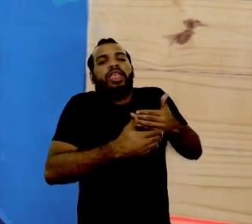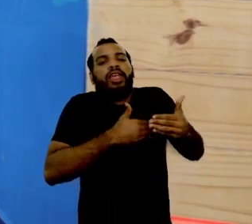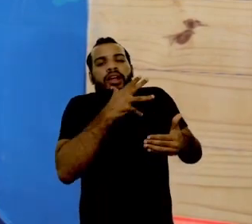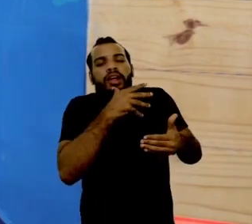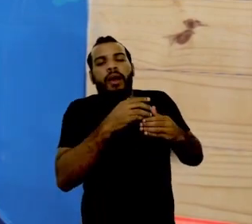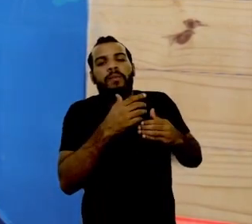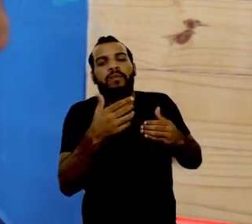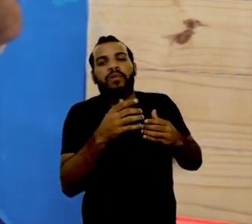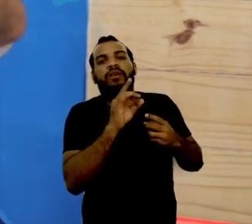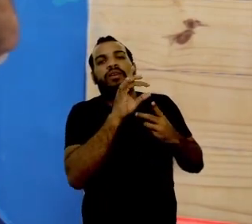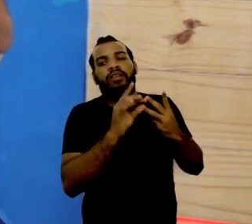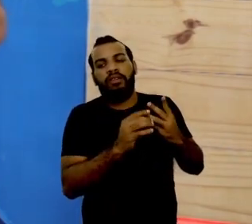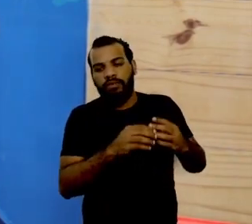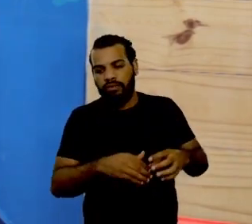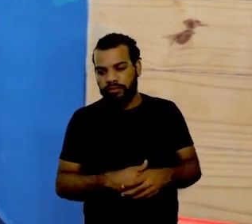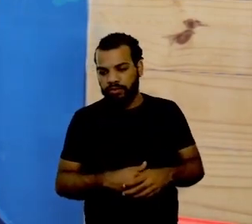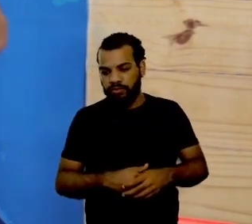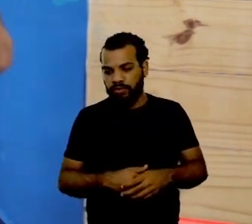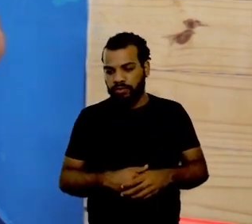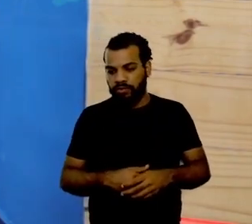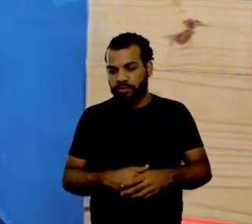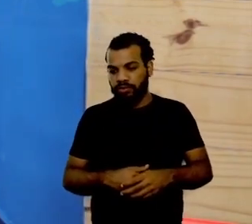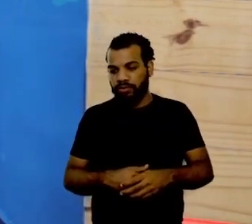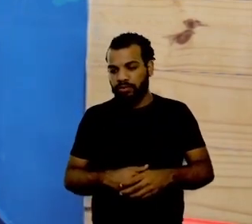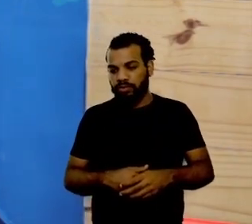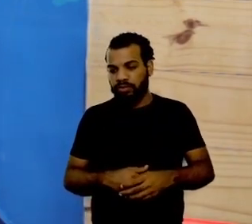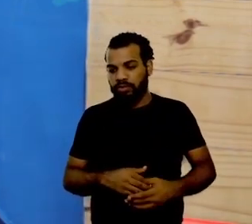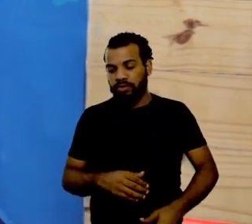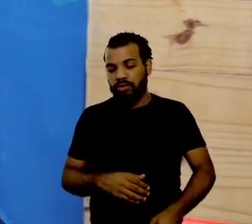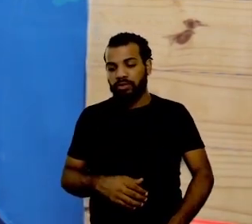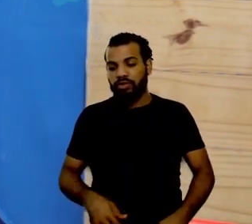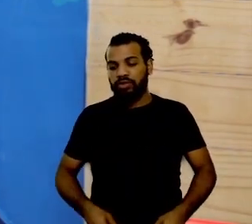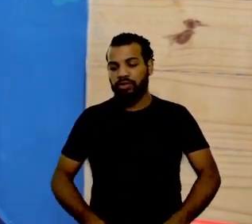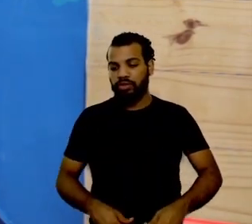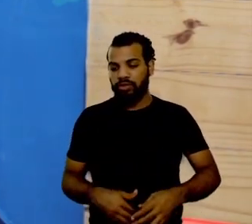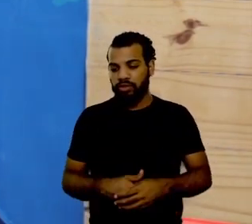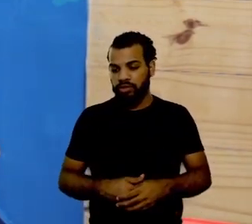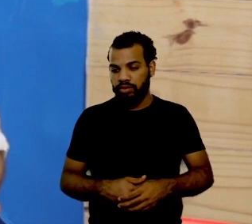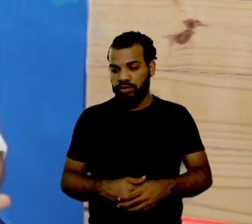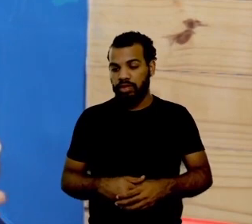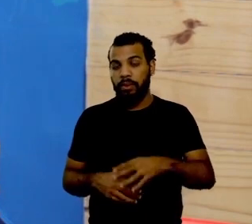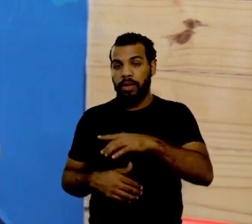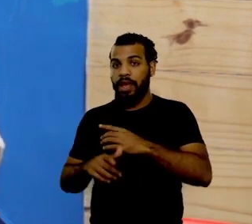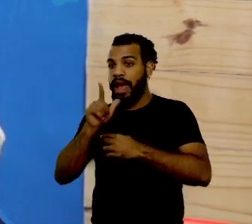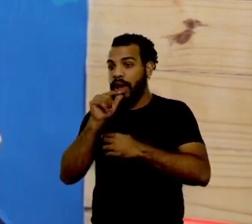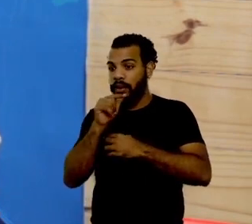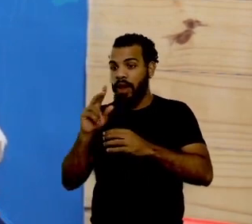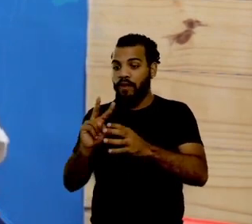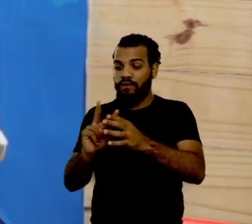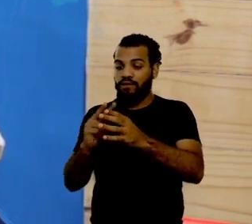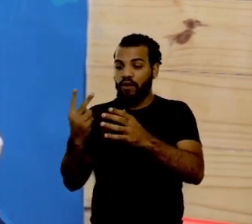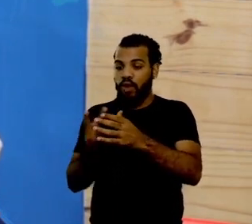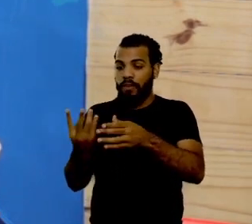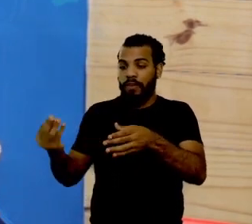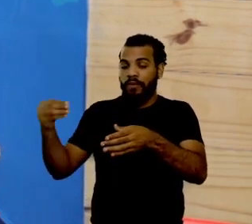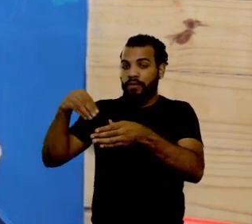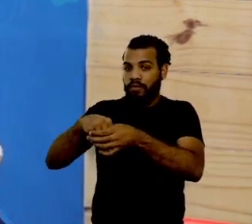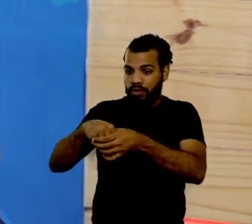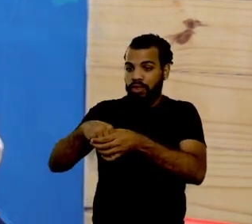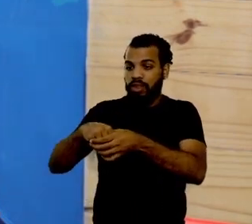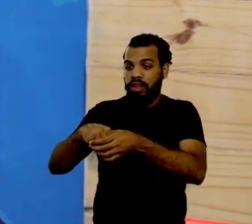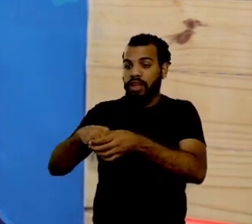rápido. Só um caso, a exceção, que é a dilatação volumétrica da água. A água tem uma